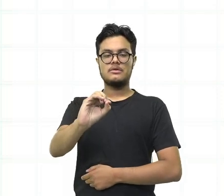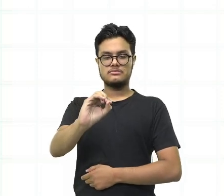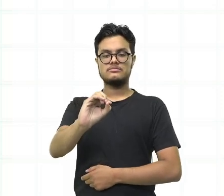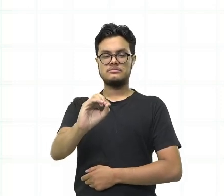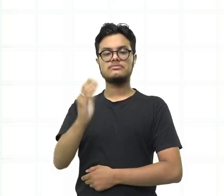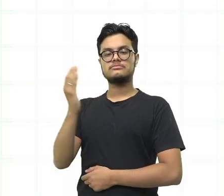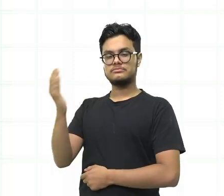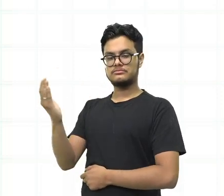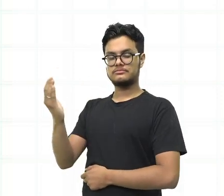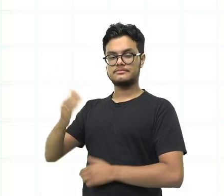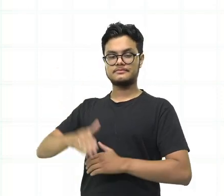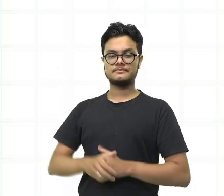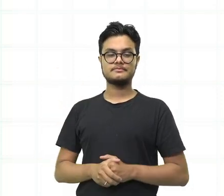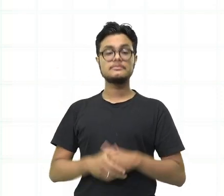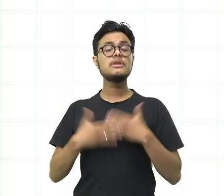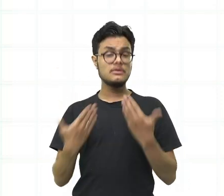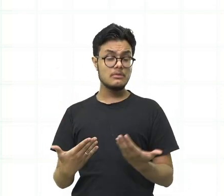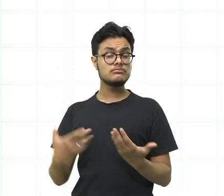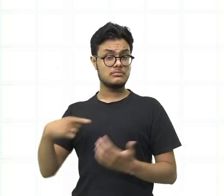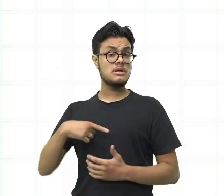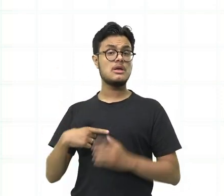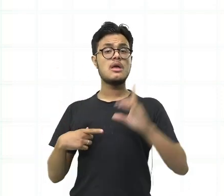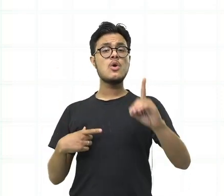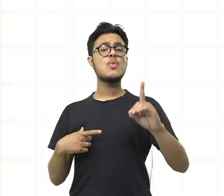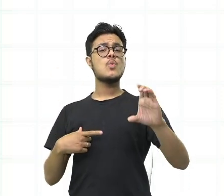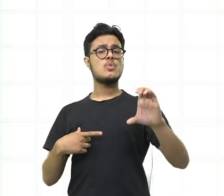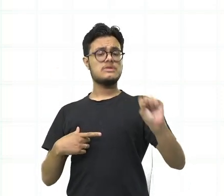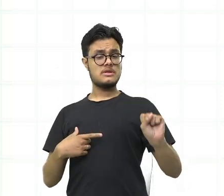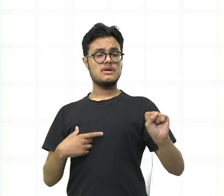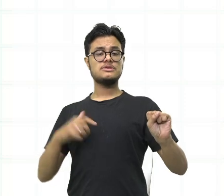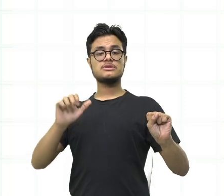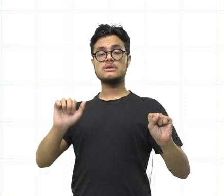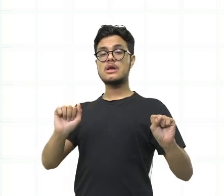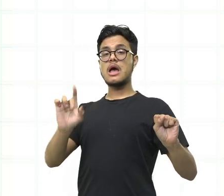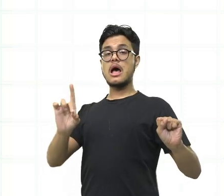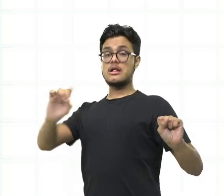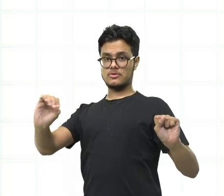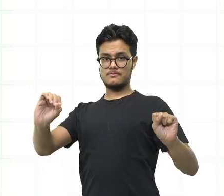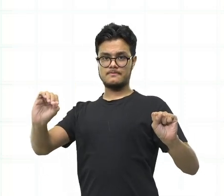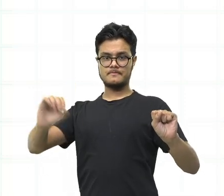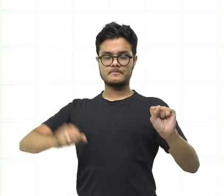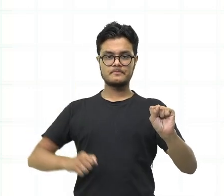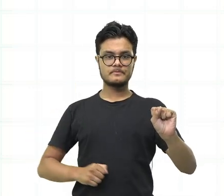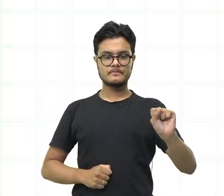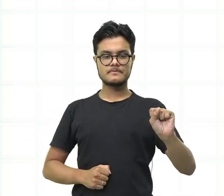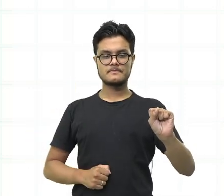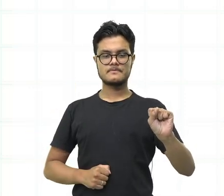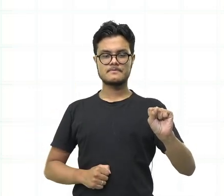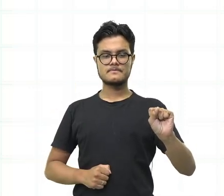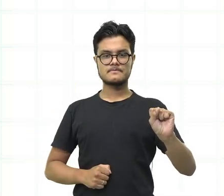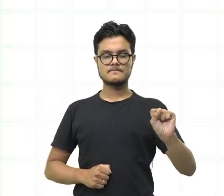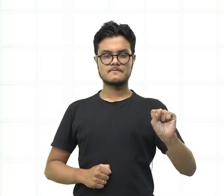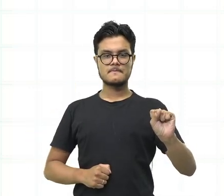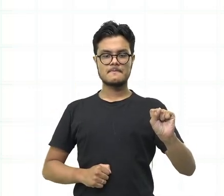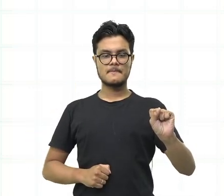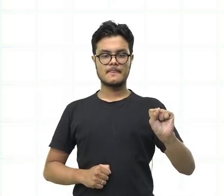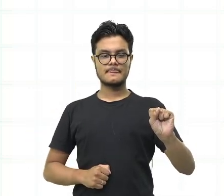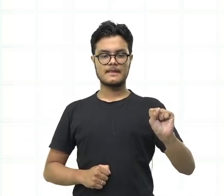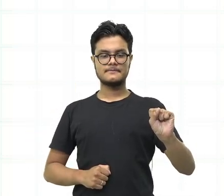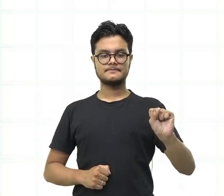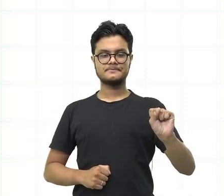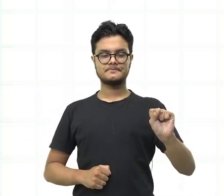nosso sufixo ado. Adoado, cada qual no seu quadrado, né? Não sei se vocês conhecem essa